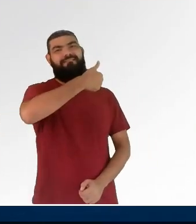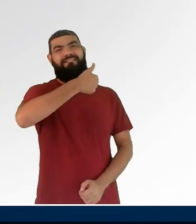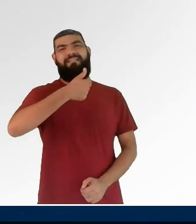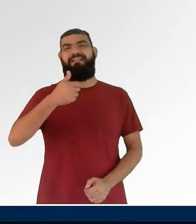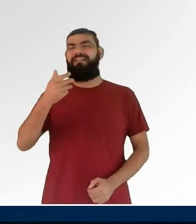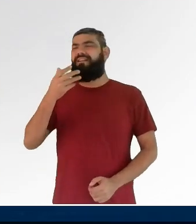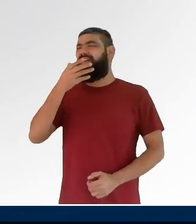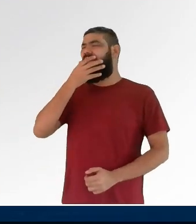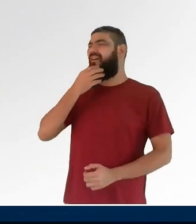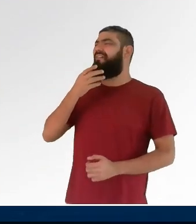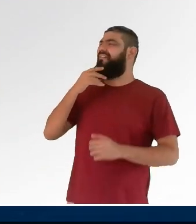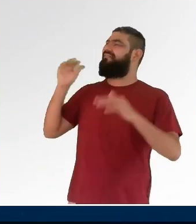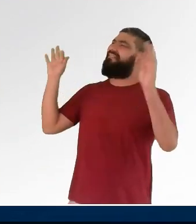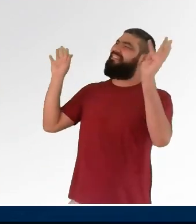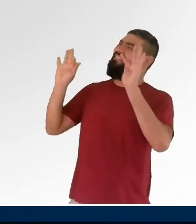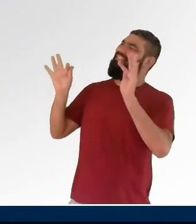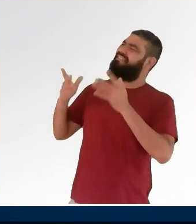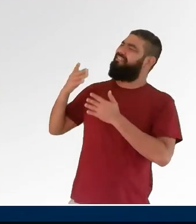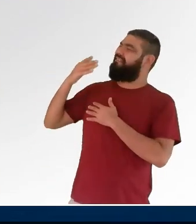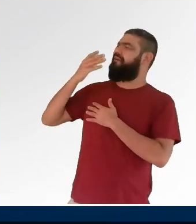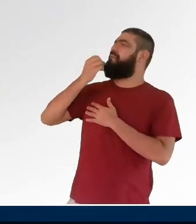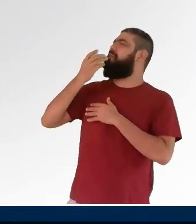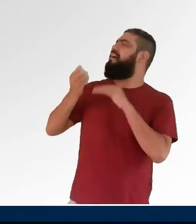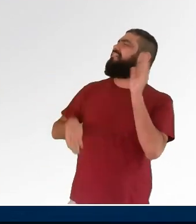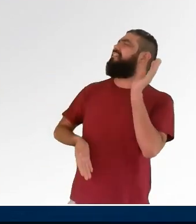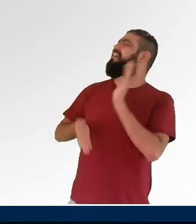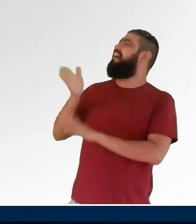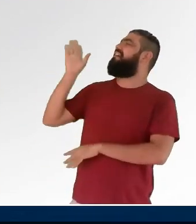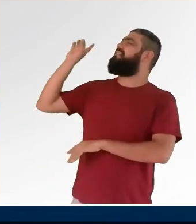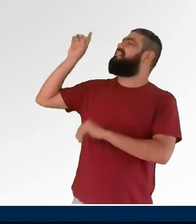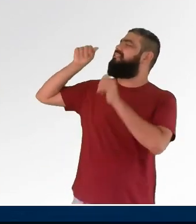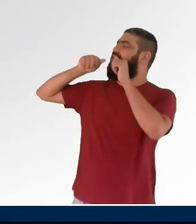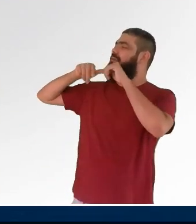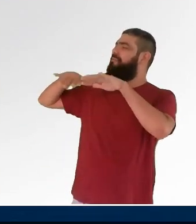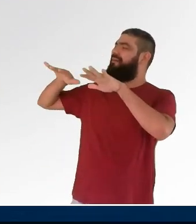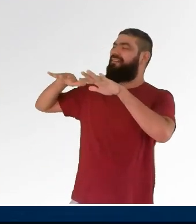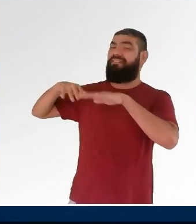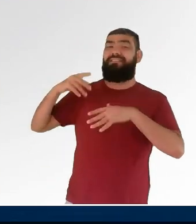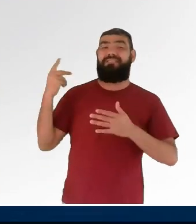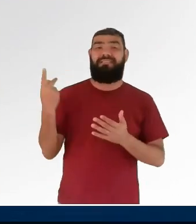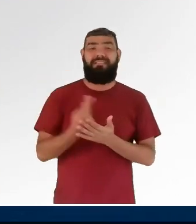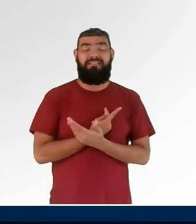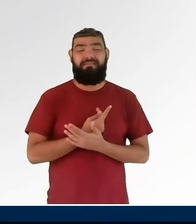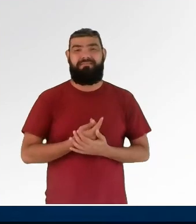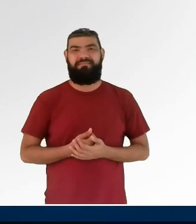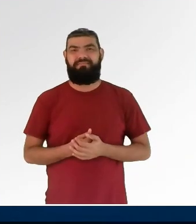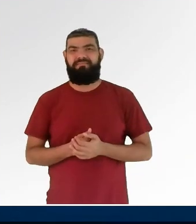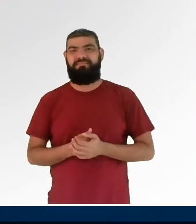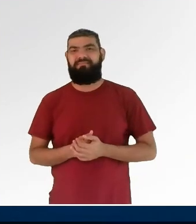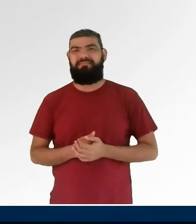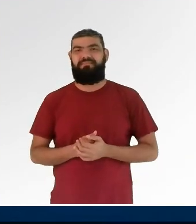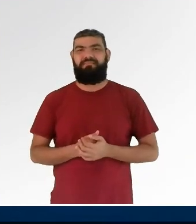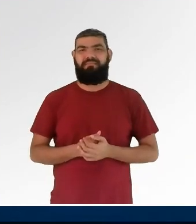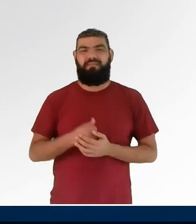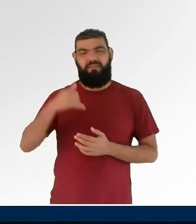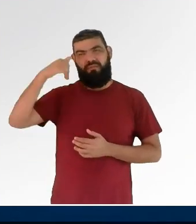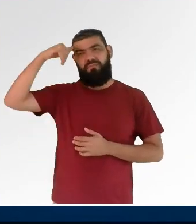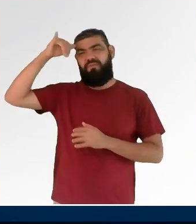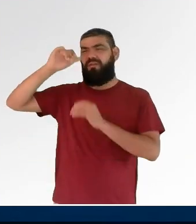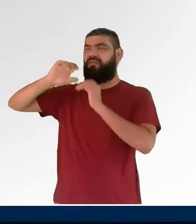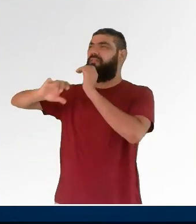E desejava uma boa viagem, que Deus acompanhasse. E o que acontecia? Saía o boiadeiro tocando seu